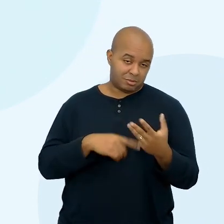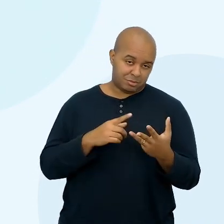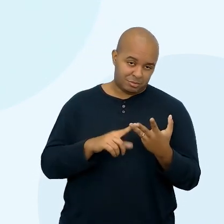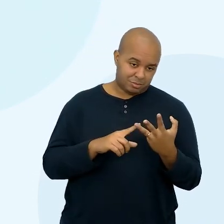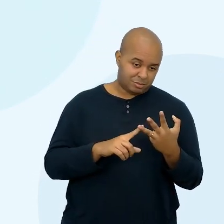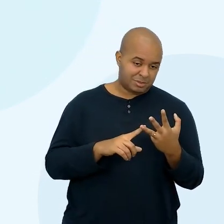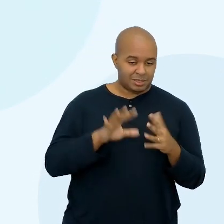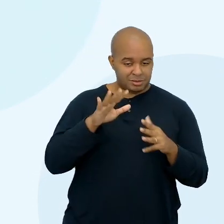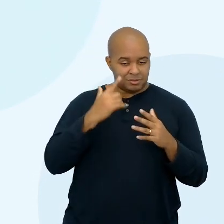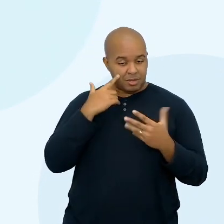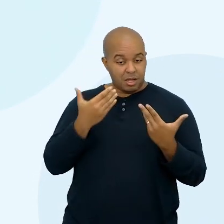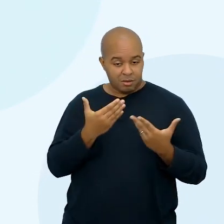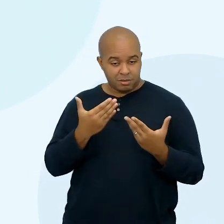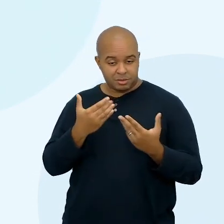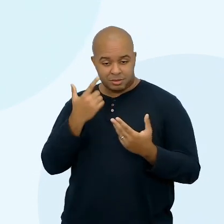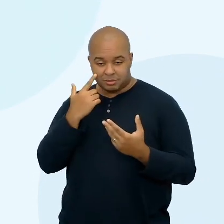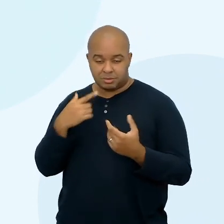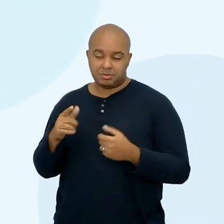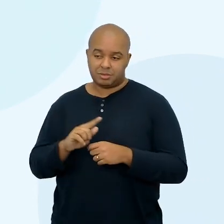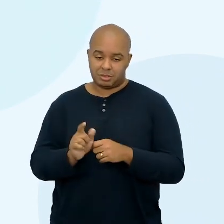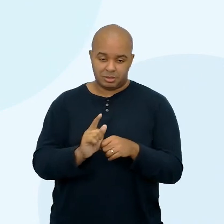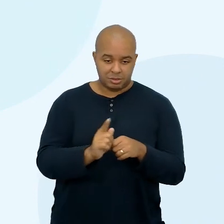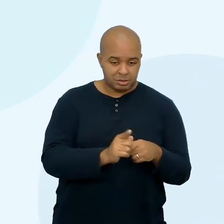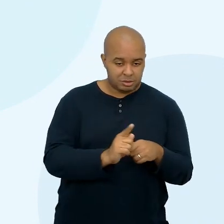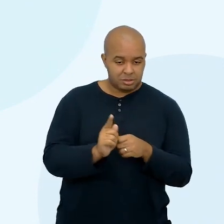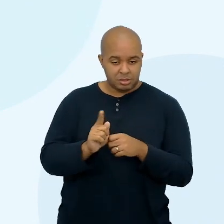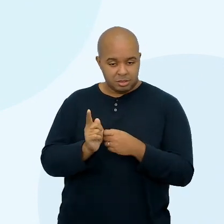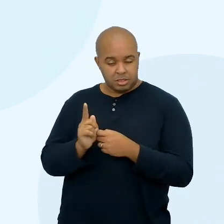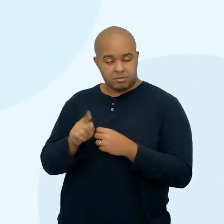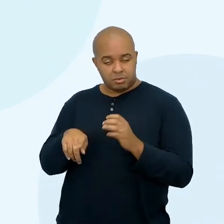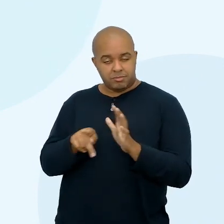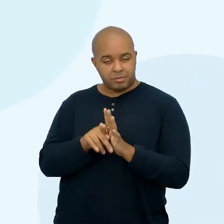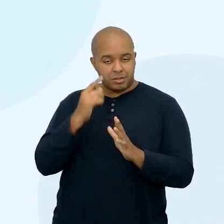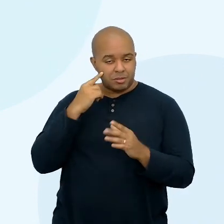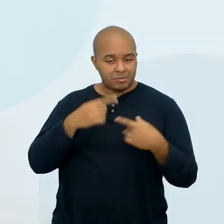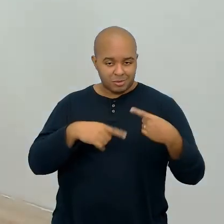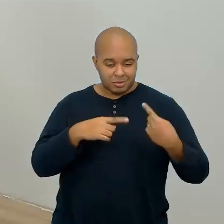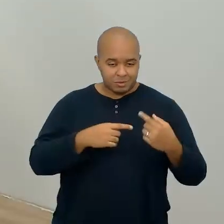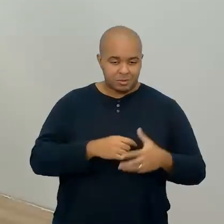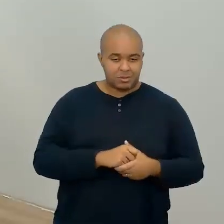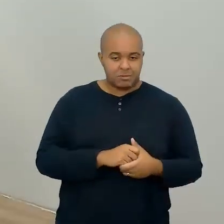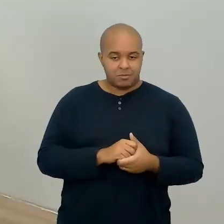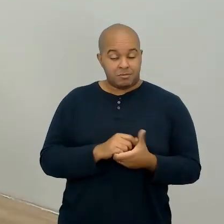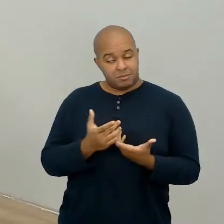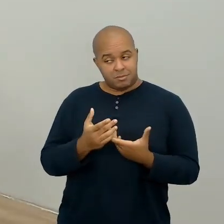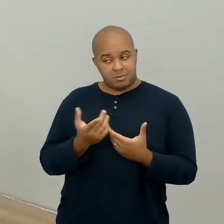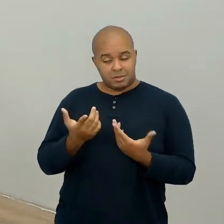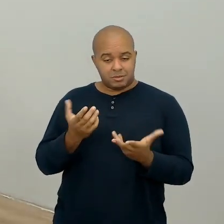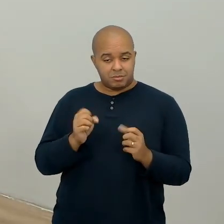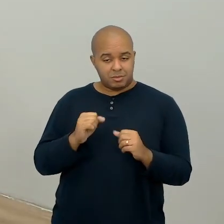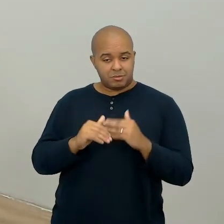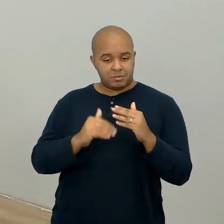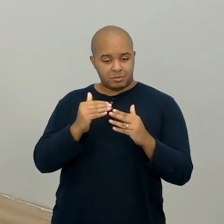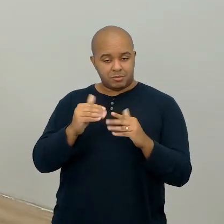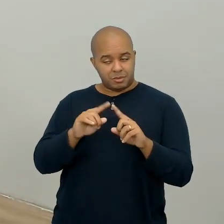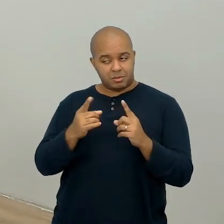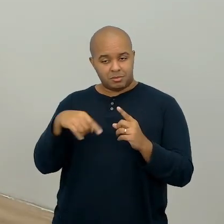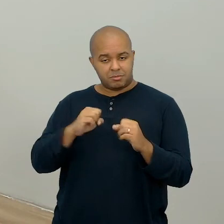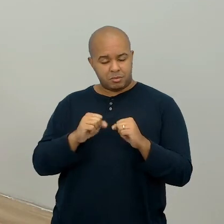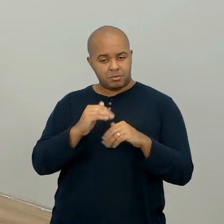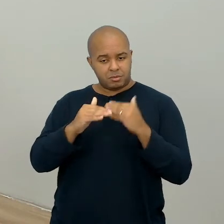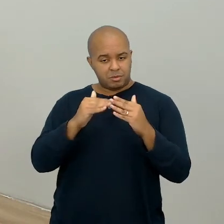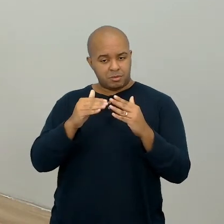creche, vai conseguir melhoria na escola, vai conseguir uma melhoria no postinho de saúde, vai